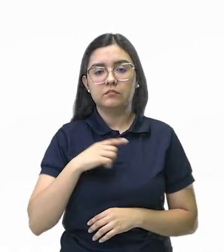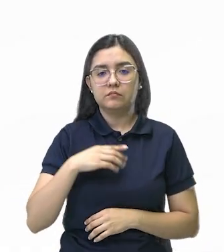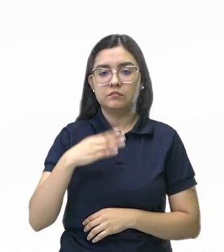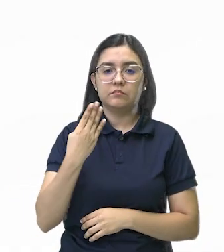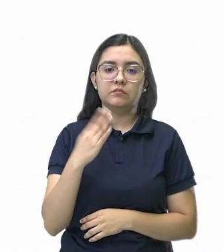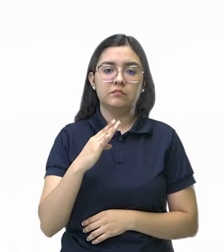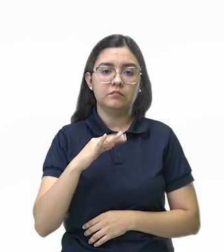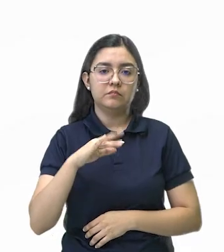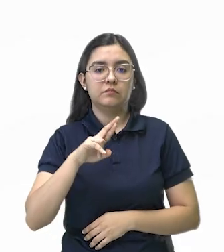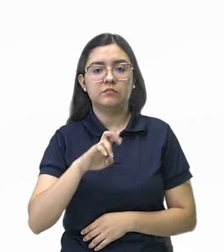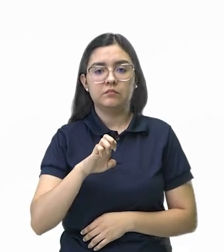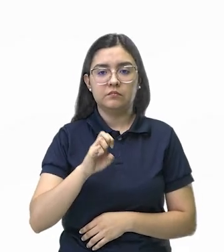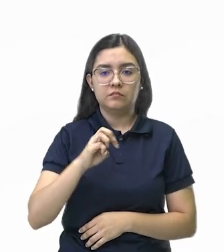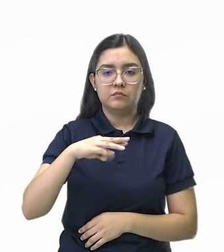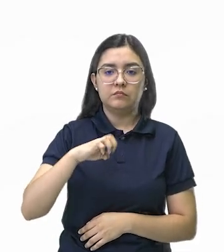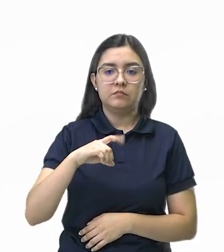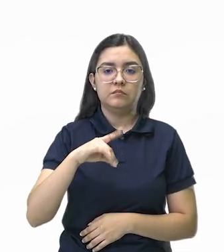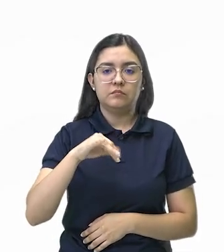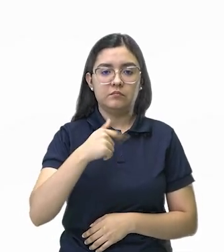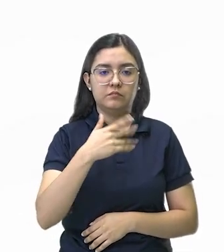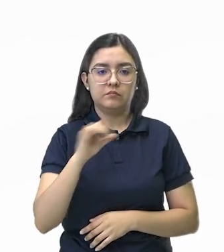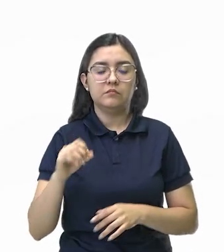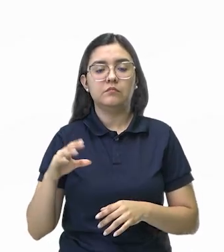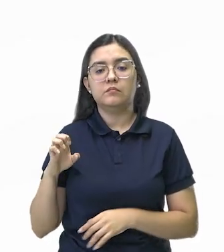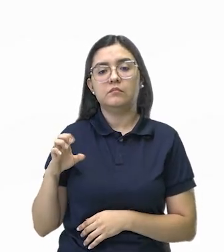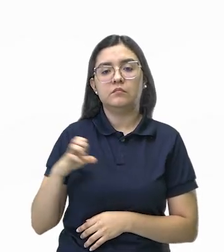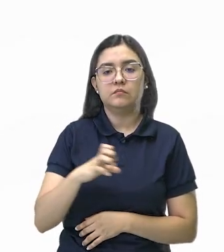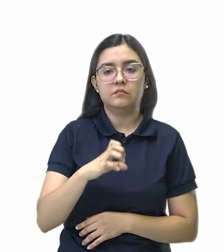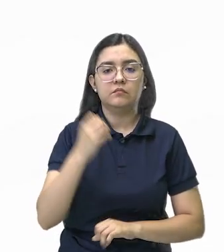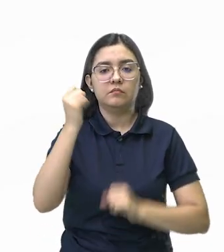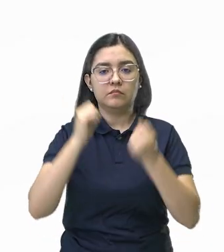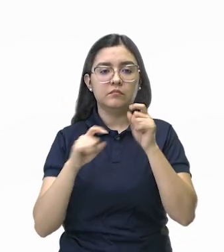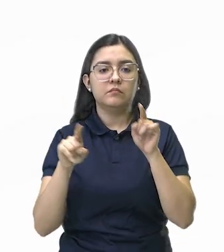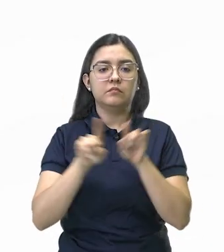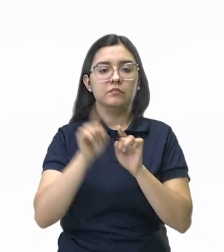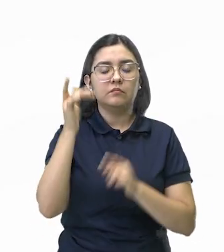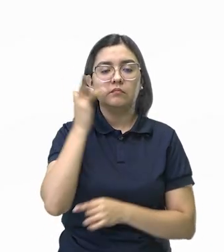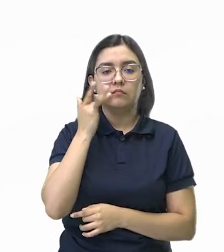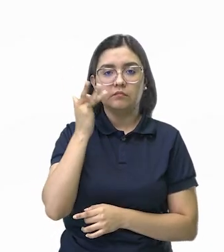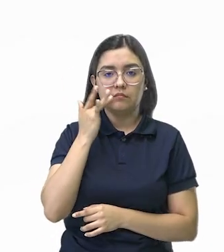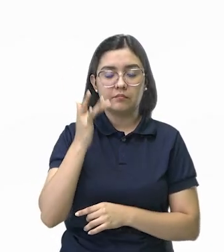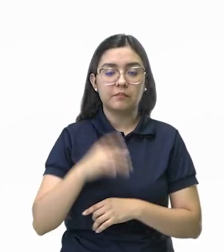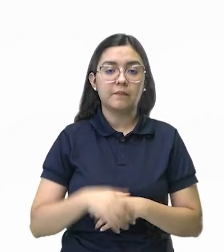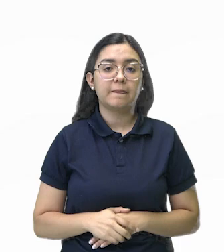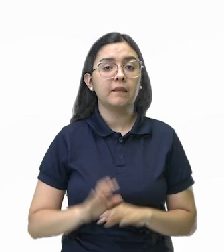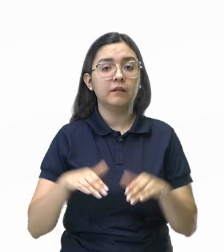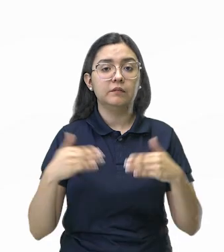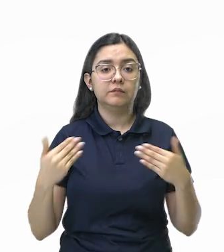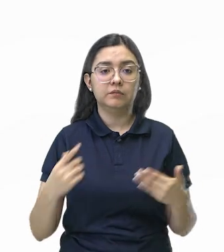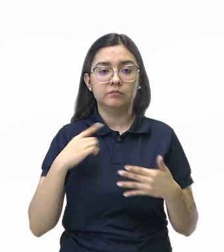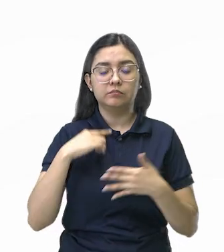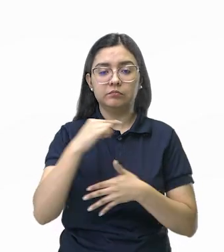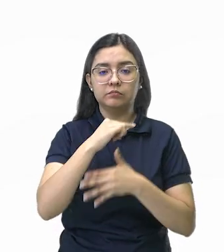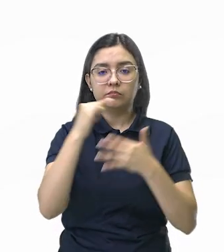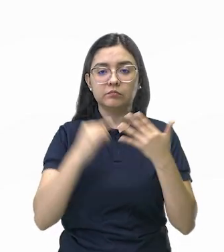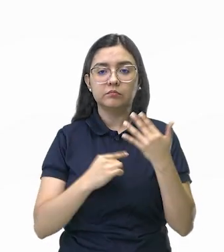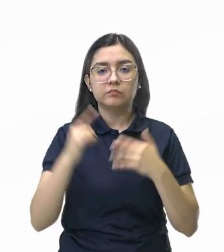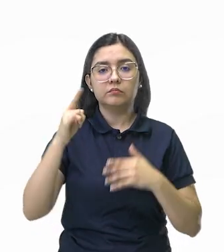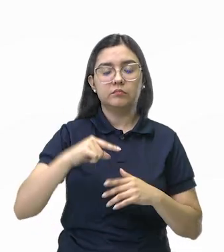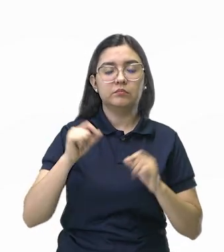biorremediação, biocombustíveis, enzimas industriais e plásticos biodegradáveis. Então, todas essas